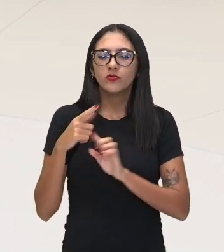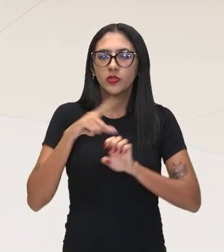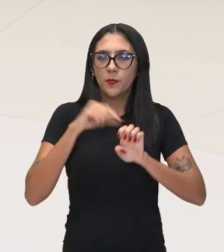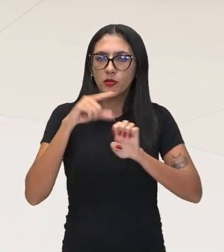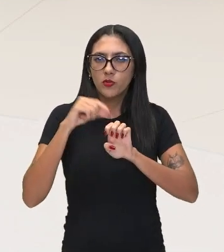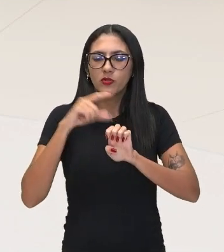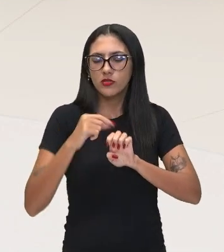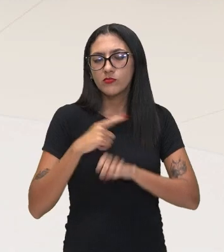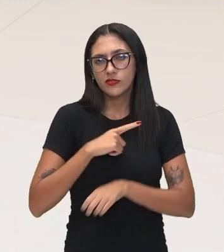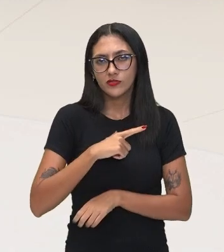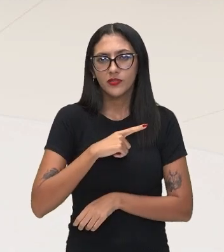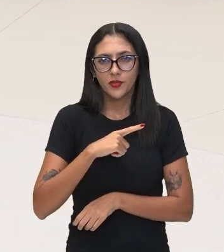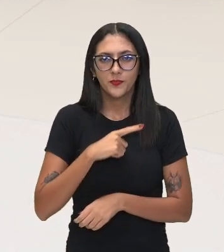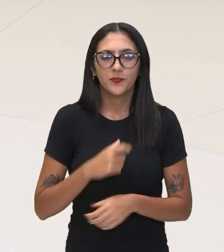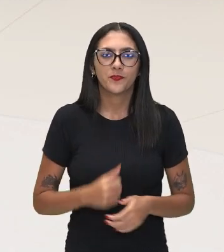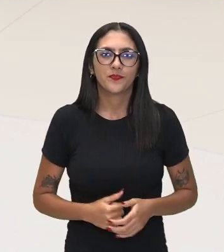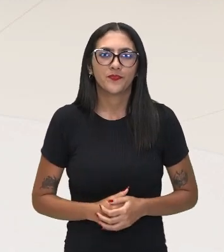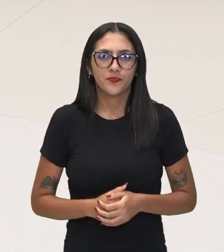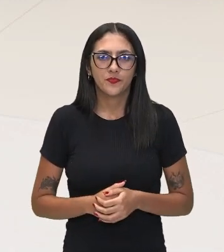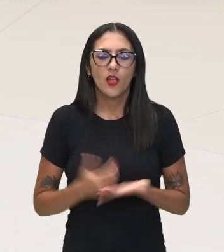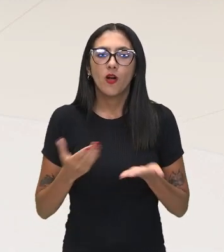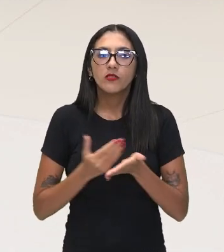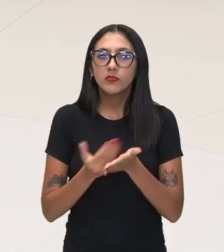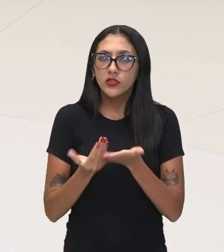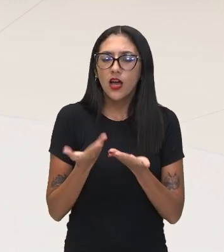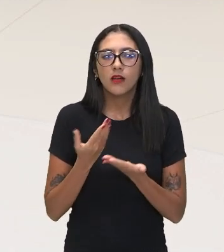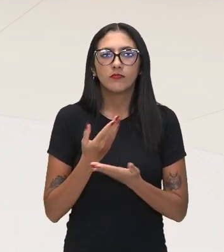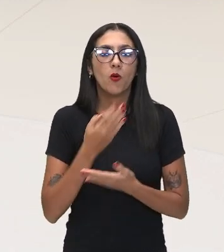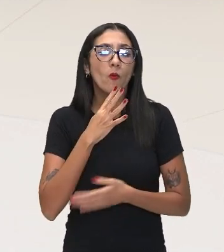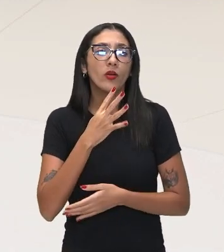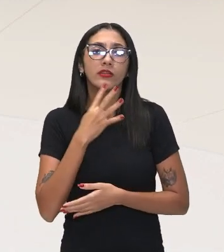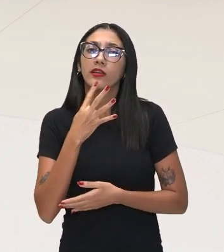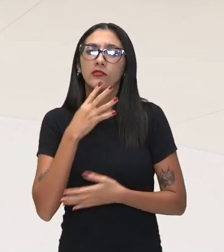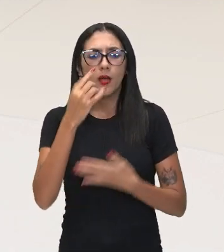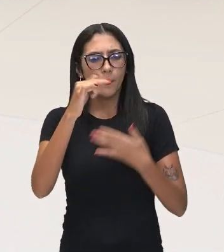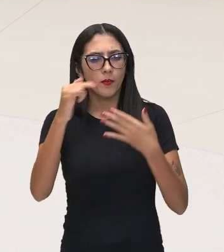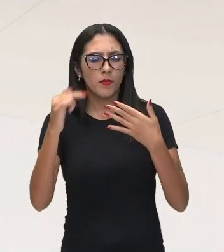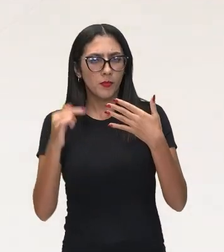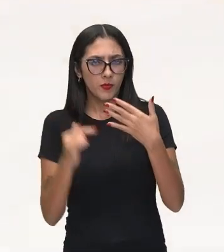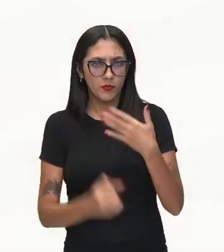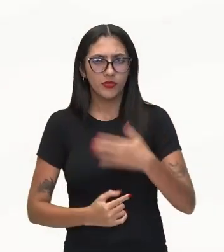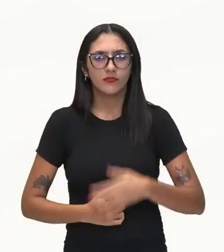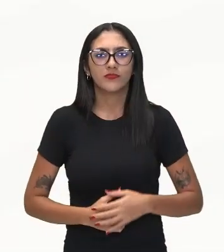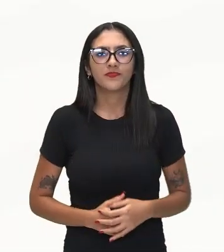empreendedorismo que nós temos, né? Nós vamos começar a conhecer esses tipos de empreendedorismo.